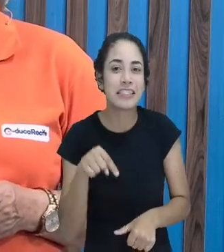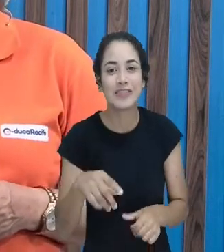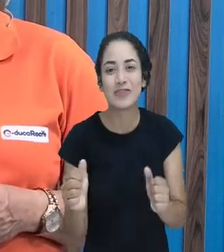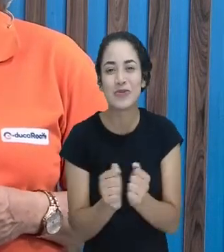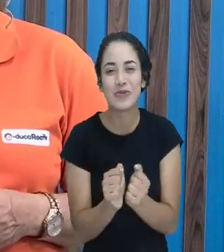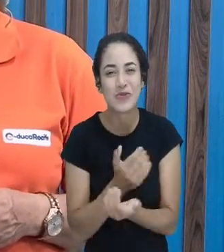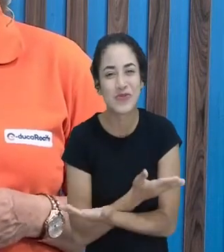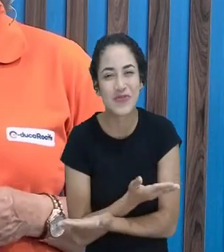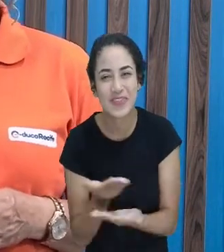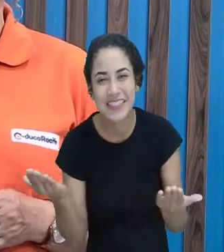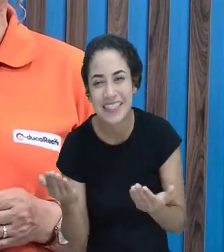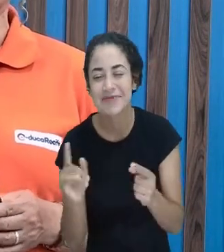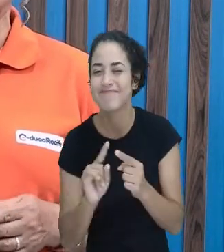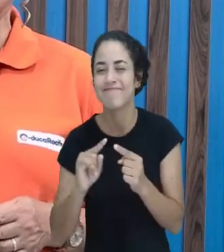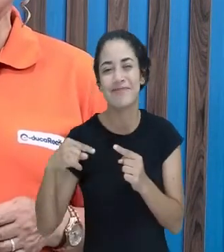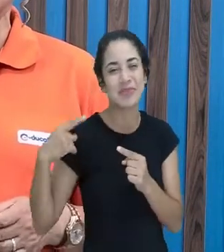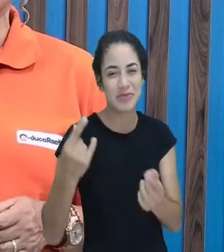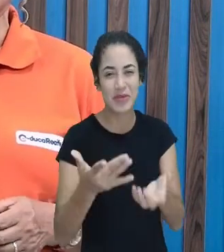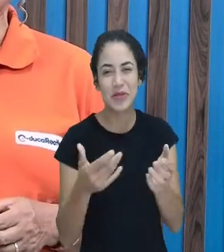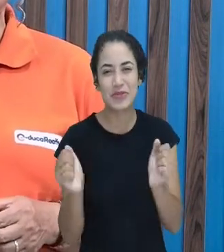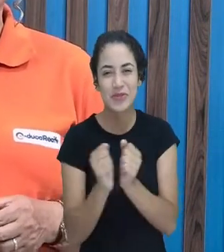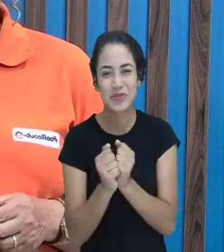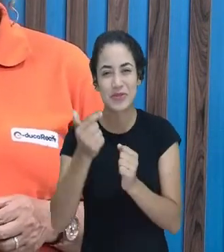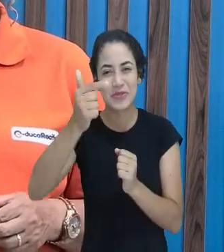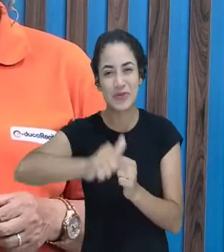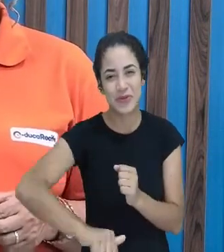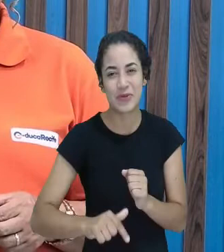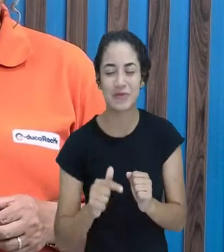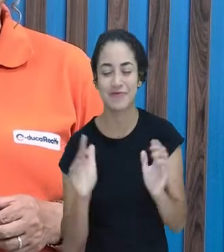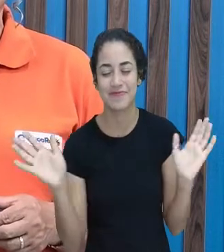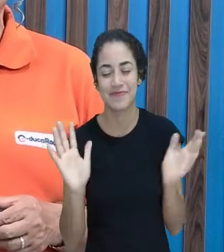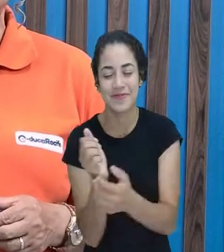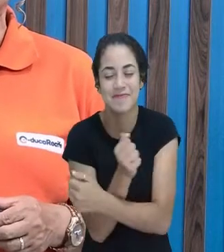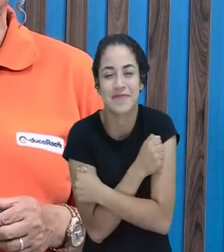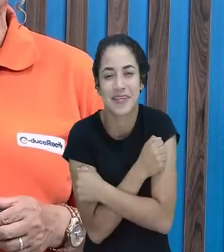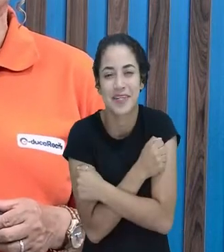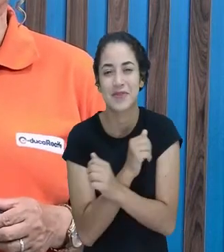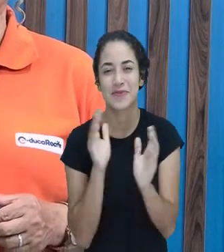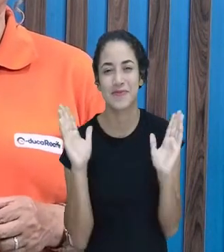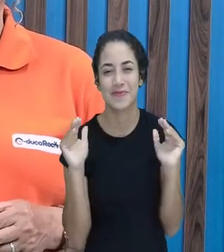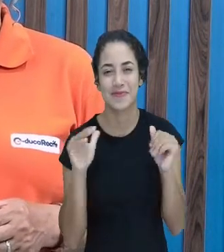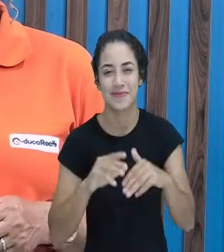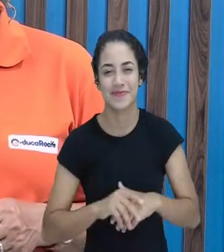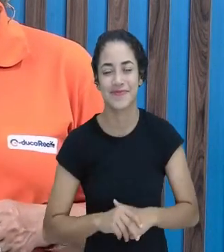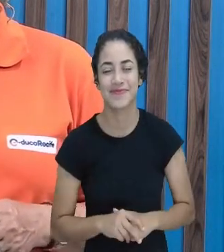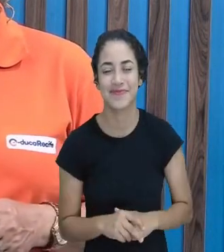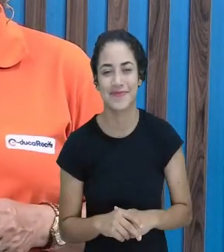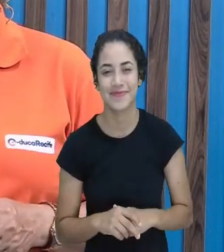Espero contar com vocês na próxima aula, tá bom? Um abraço. Tchau, tchau.